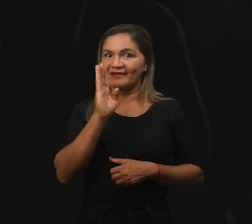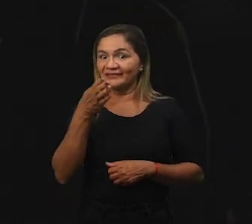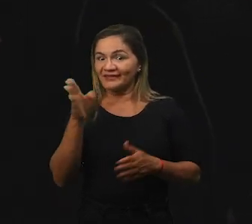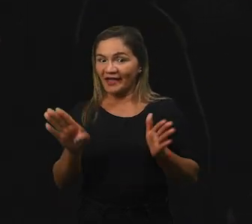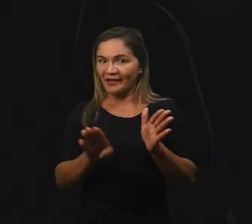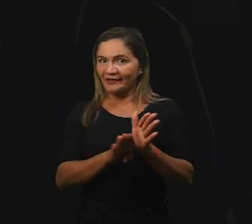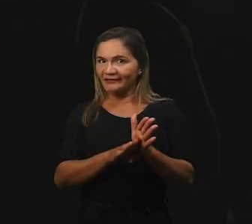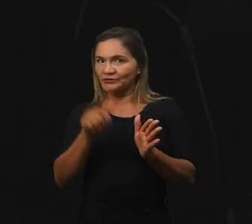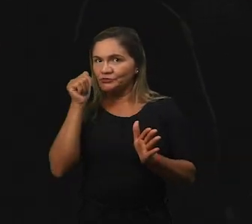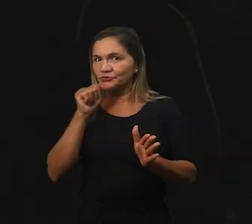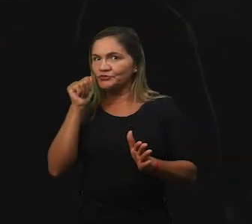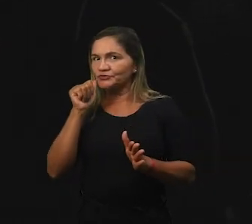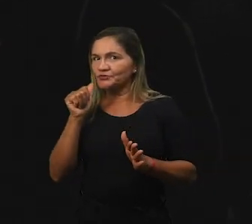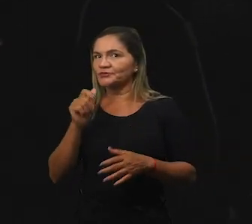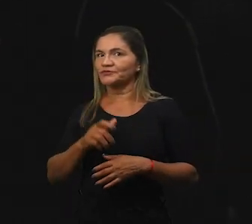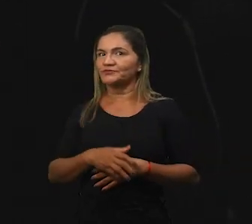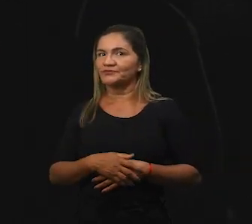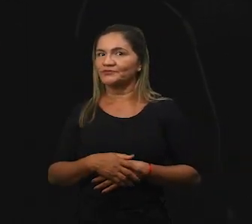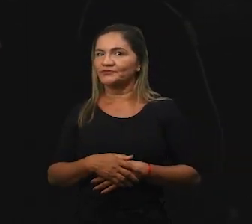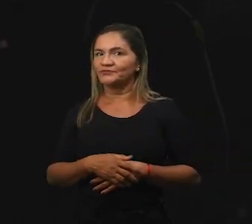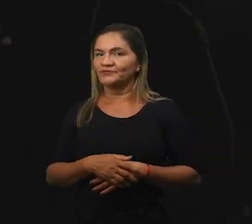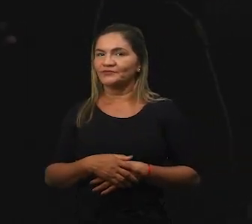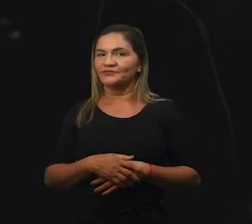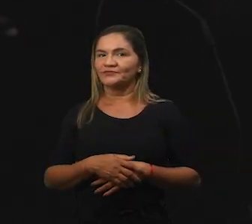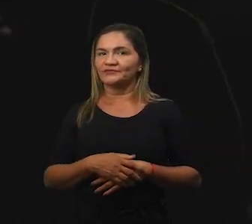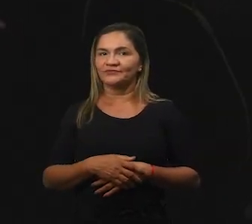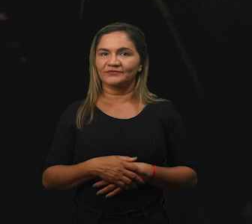2 minutos pra meia-noite. Tá na hora.